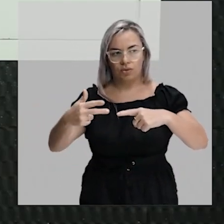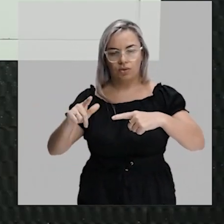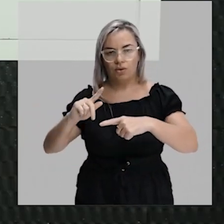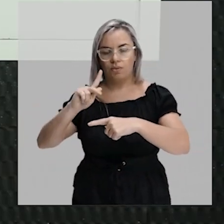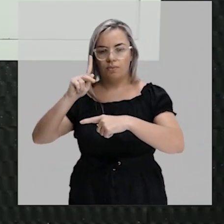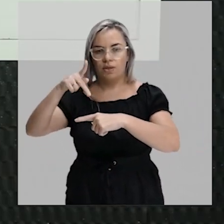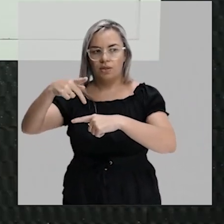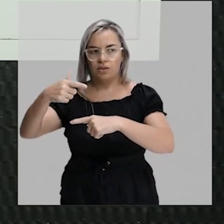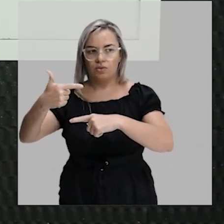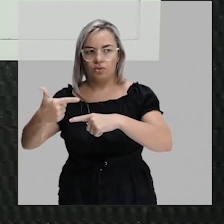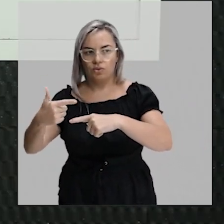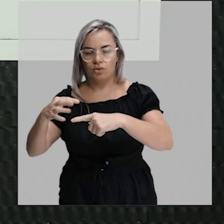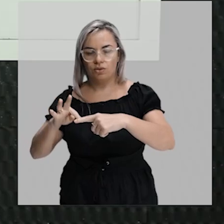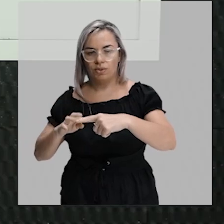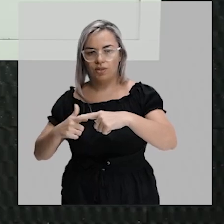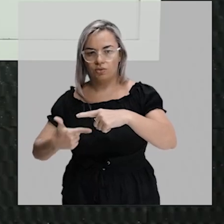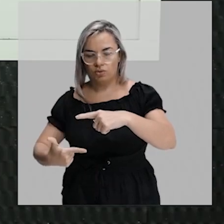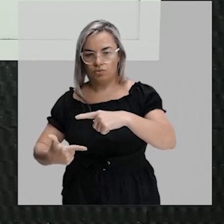as relações elas são